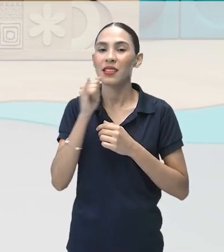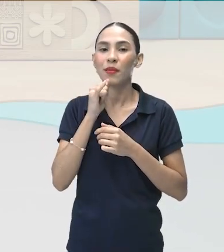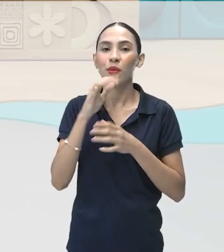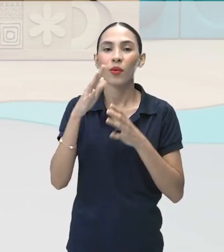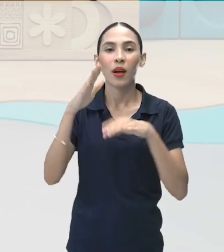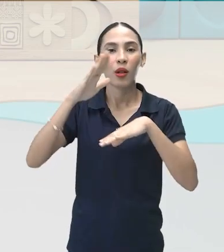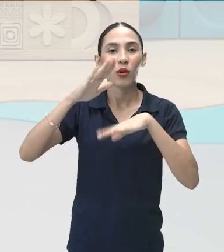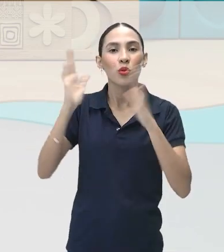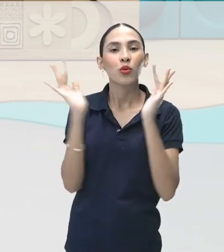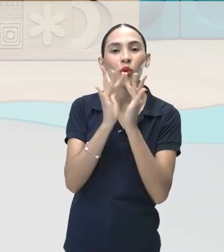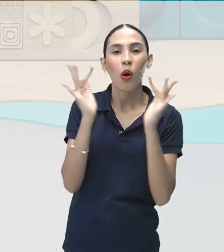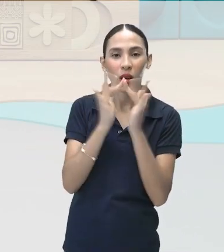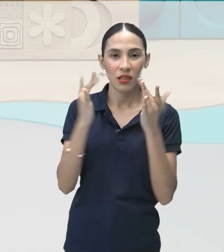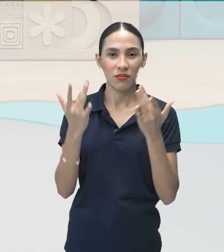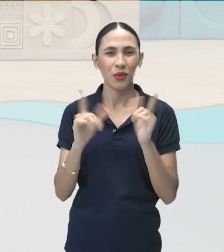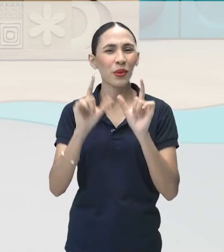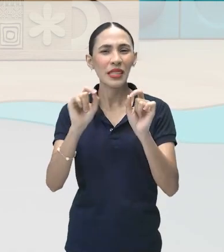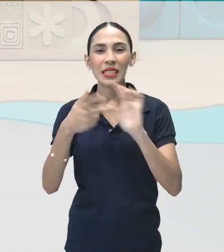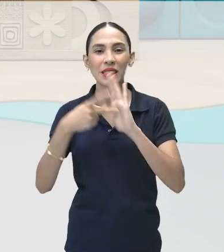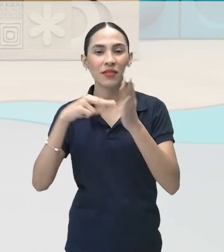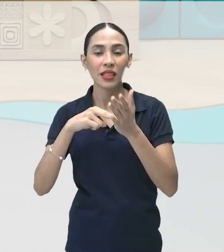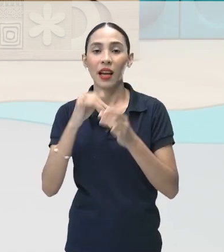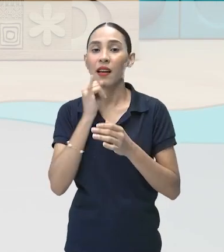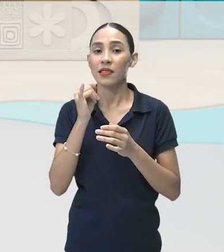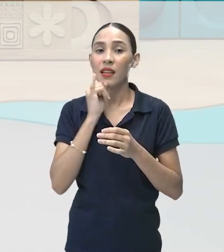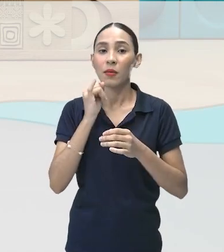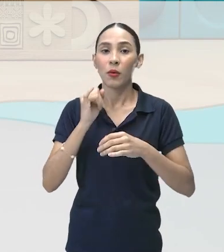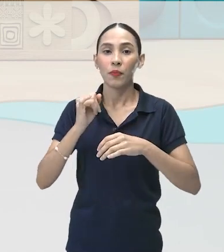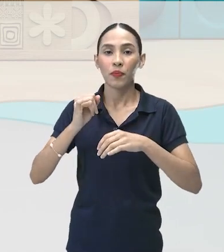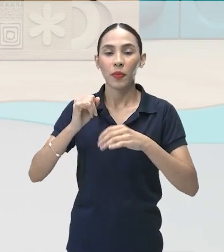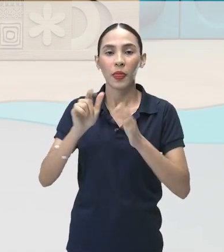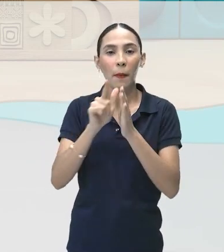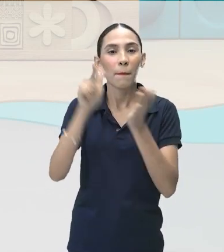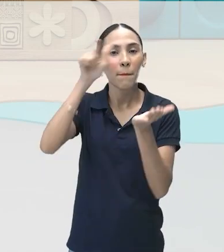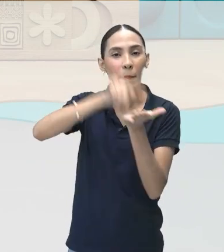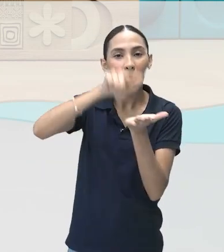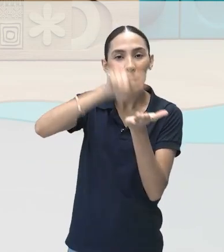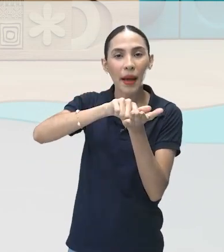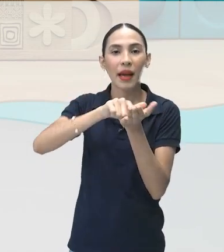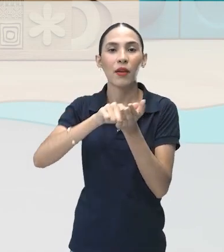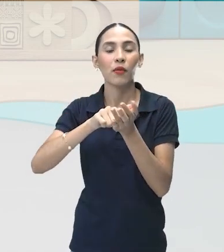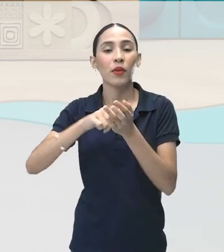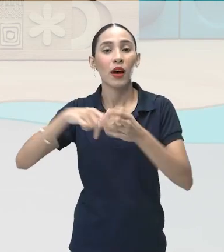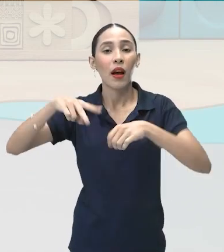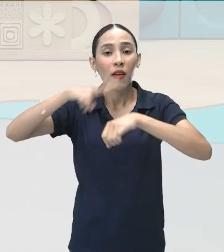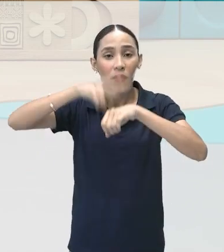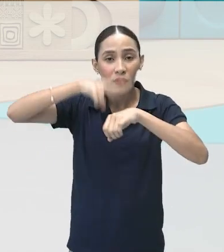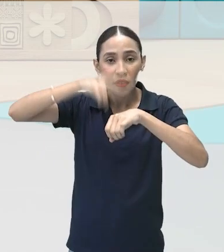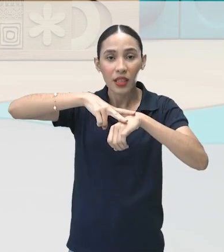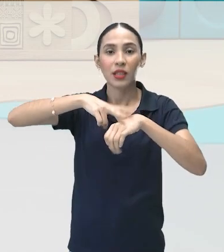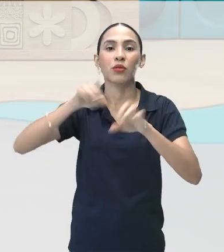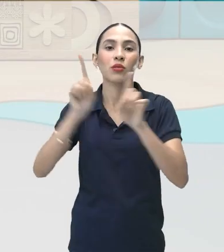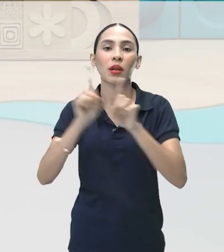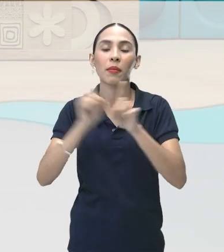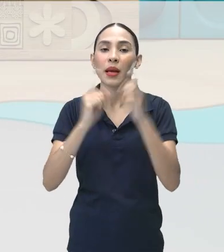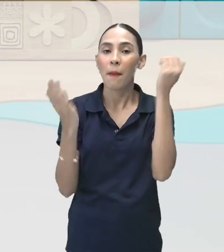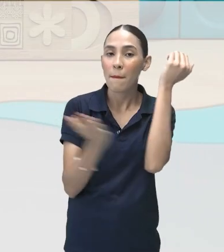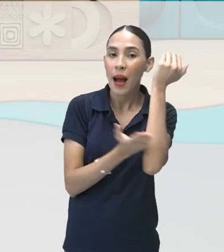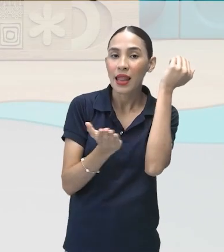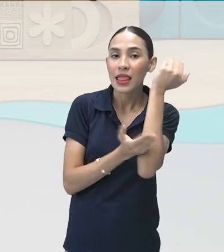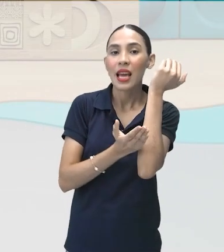nas imagens. O que é isso? Eles começam a colocar pedaços de jornais, caco de vidro, pedra,